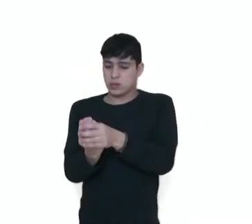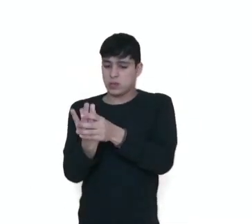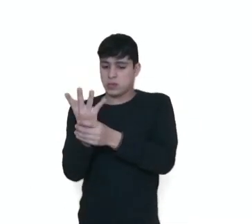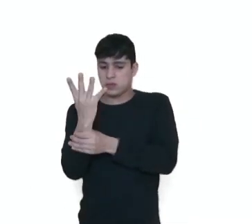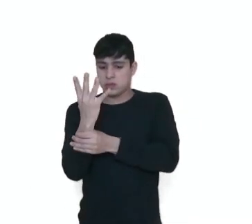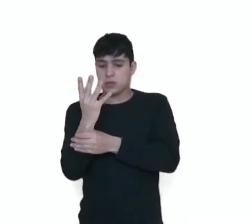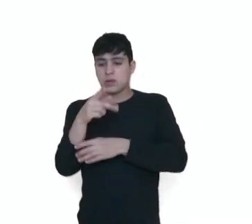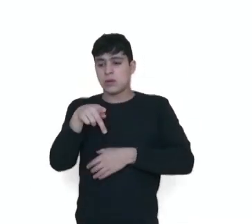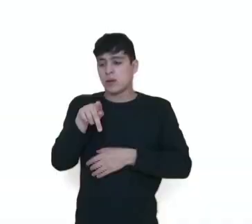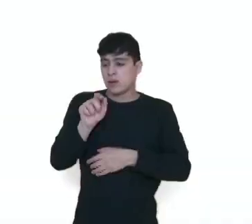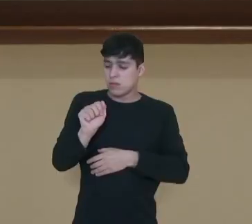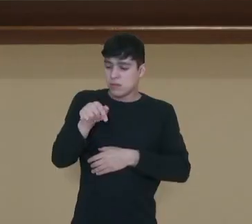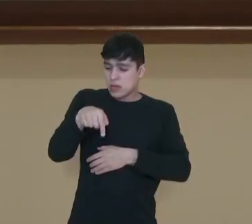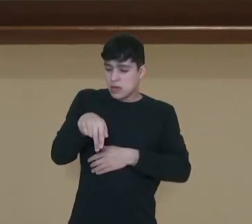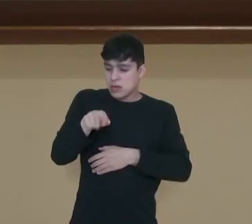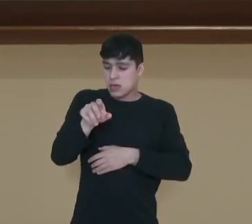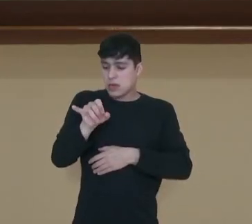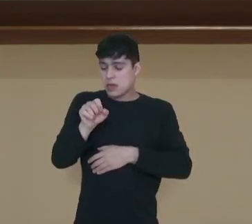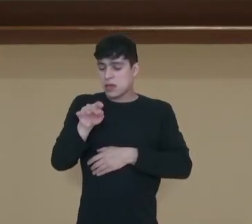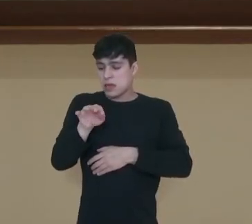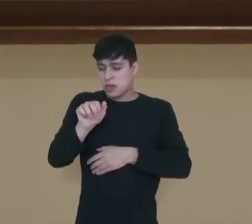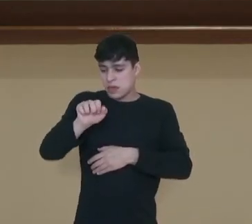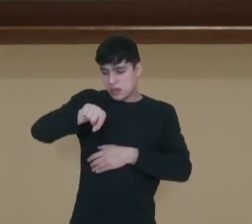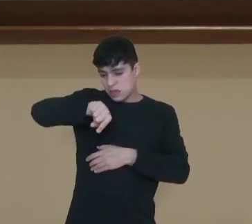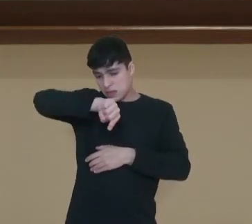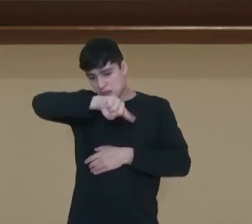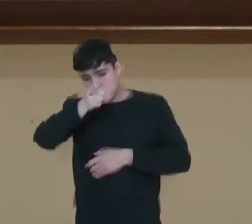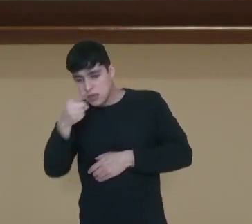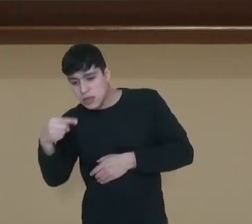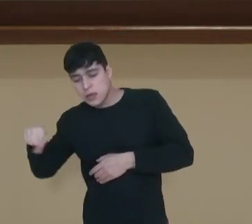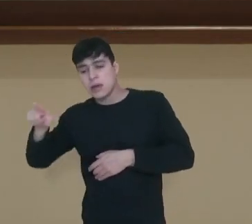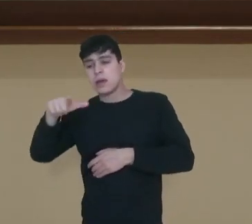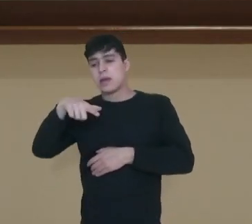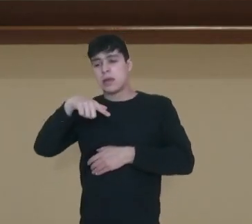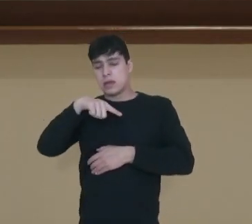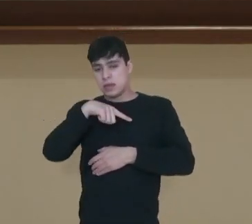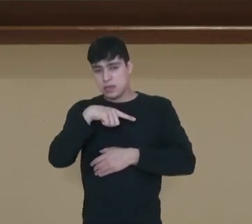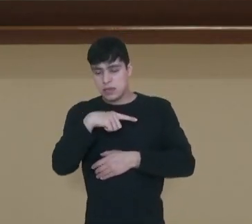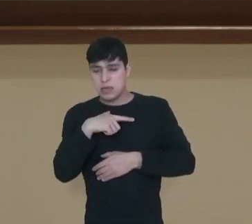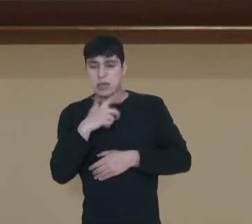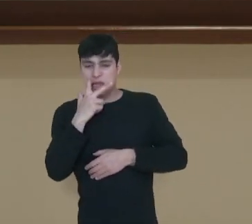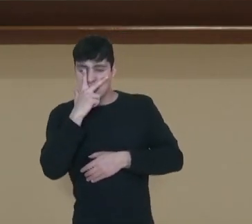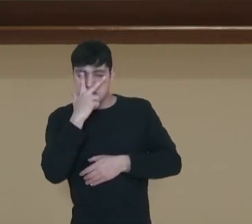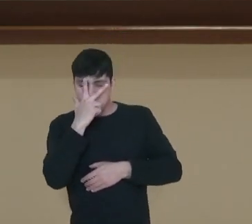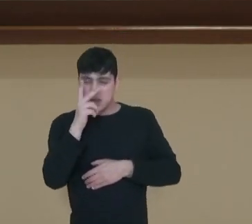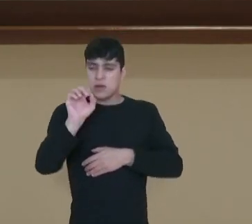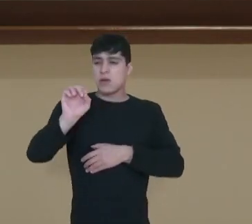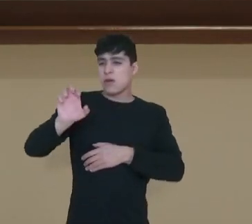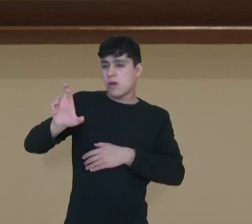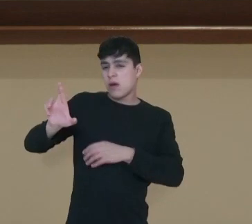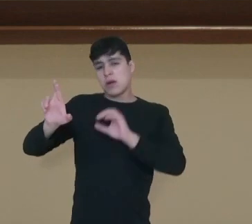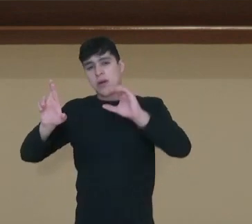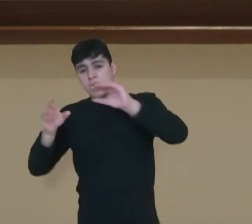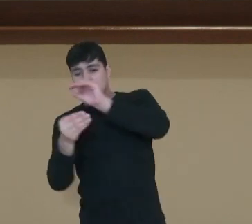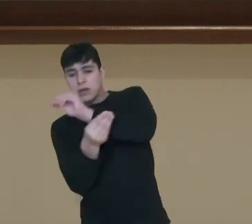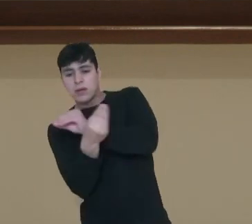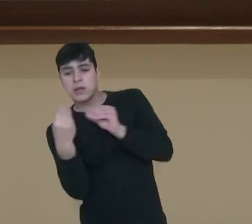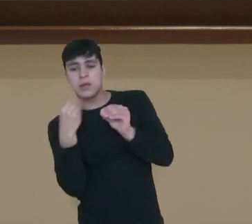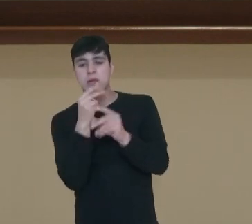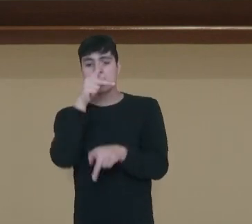República do Paquistão, onde ela envolve ali questões oriental e ocidental de uma